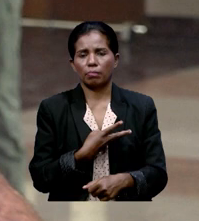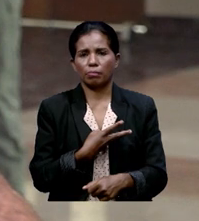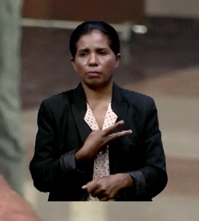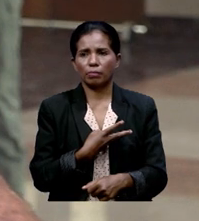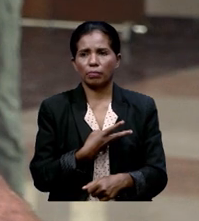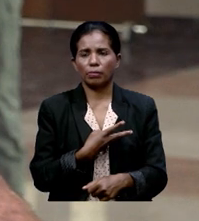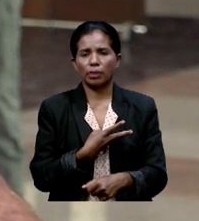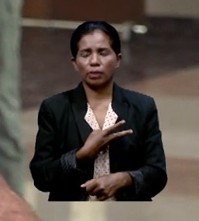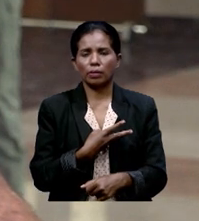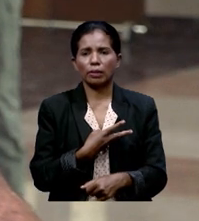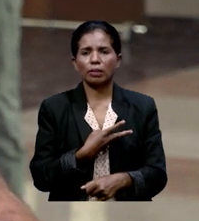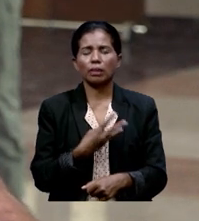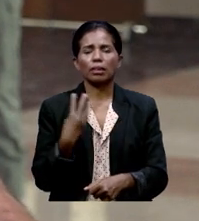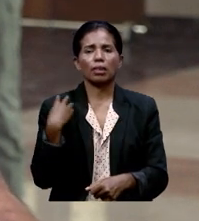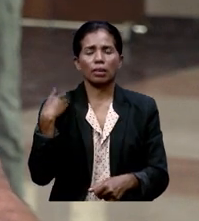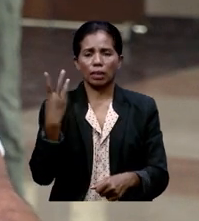eita,